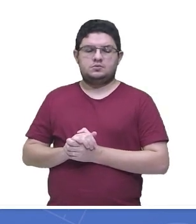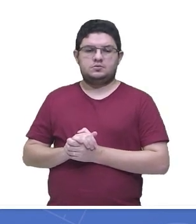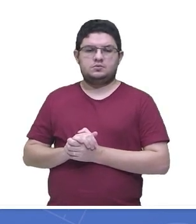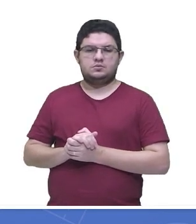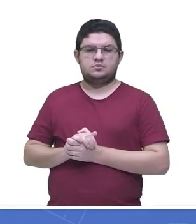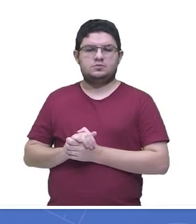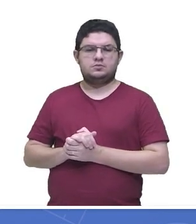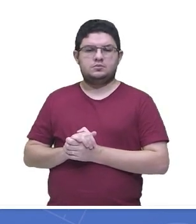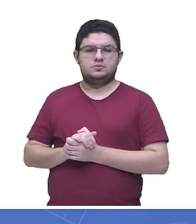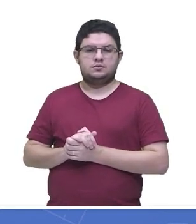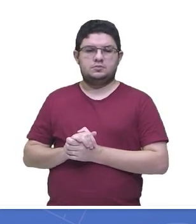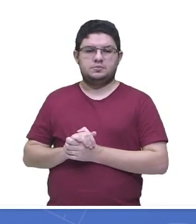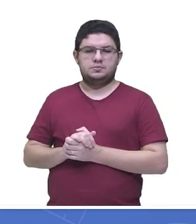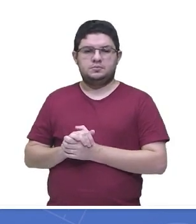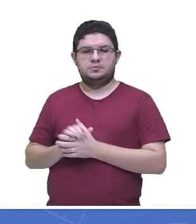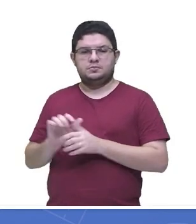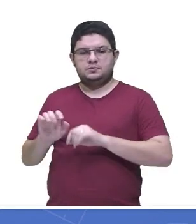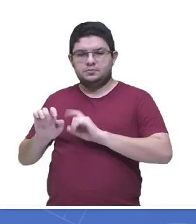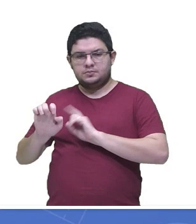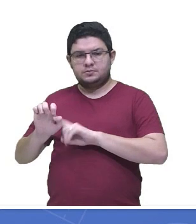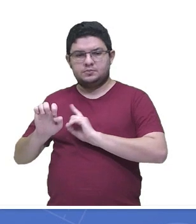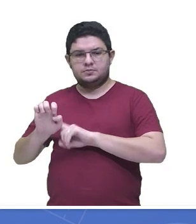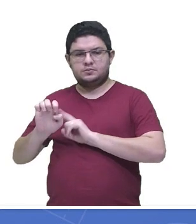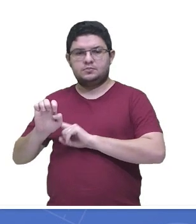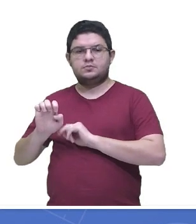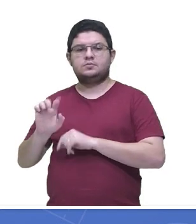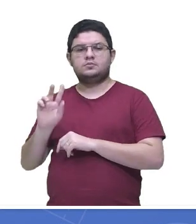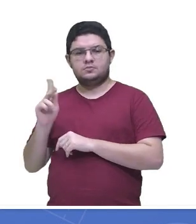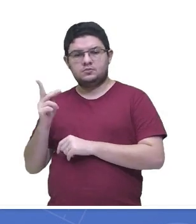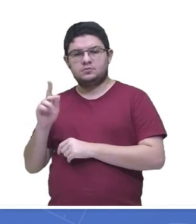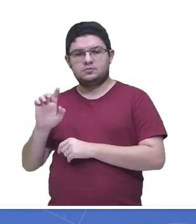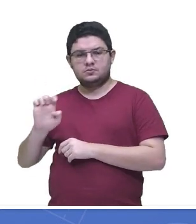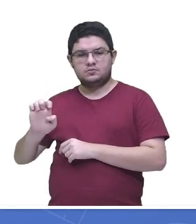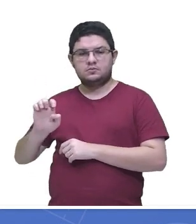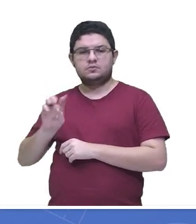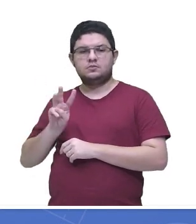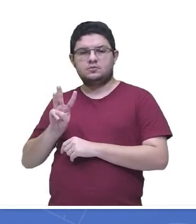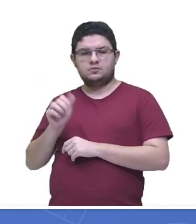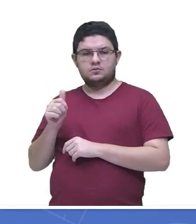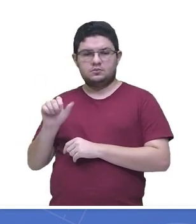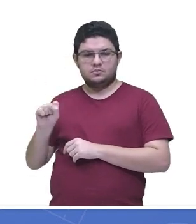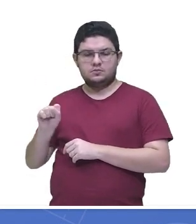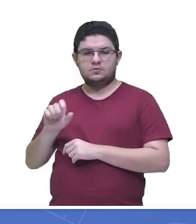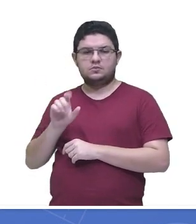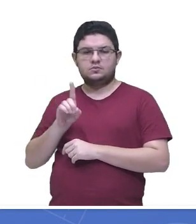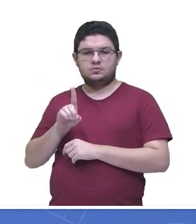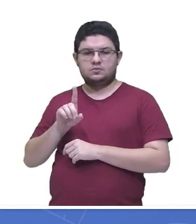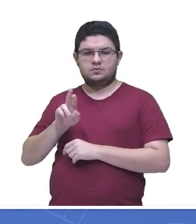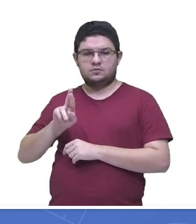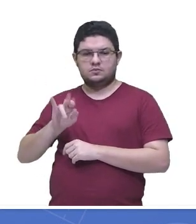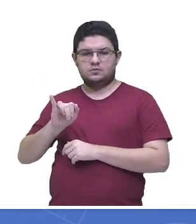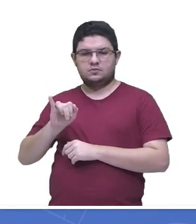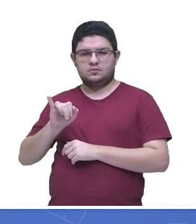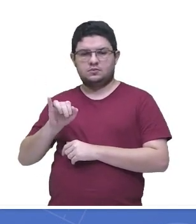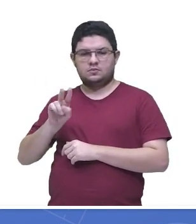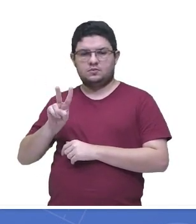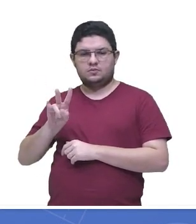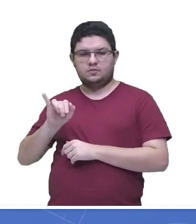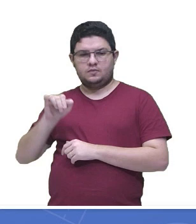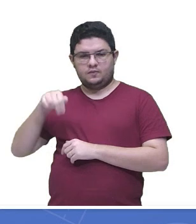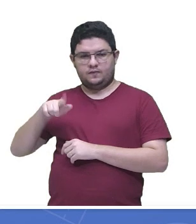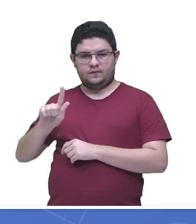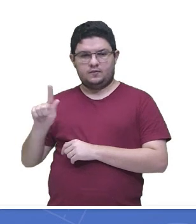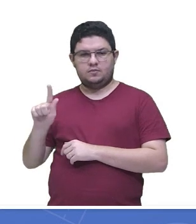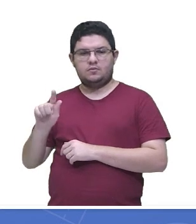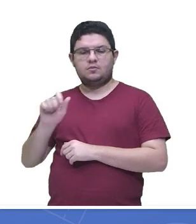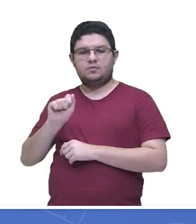car. Forma negativa. He was not driving a car. Então, ele não